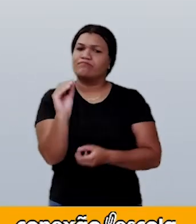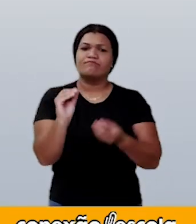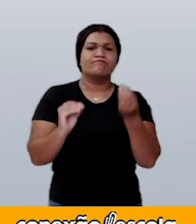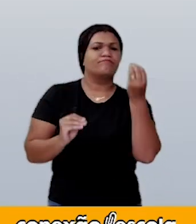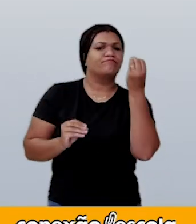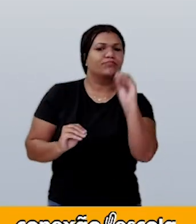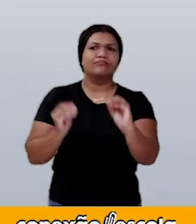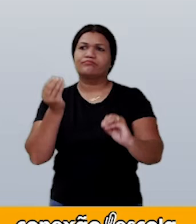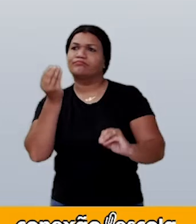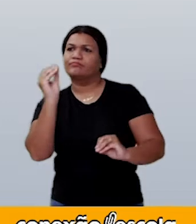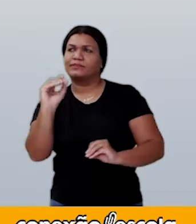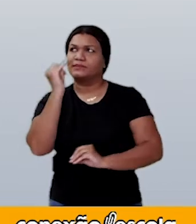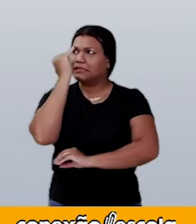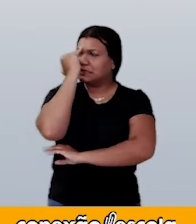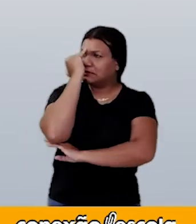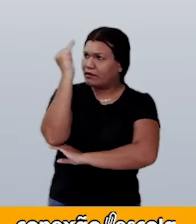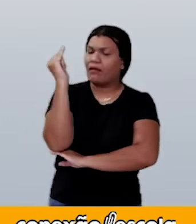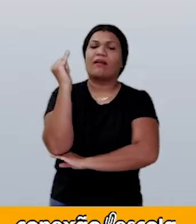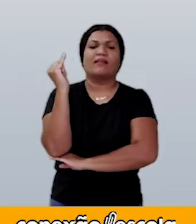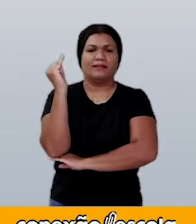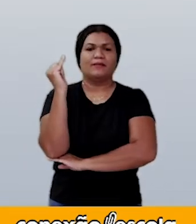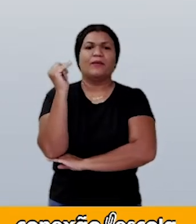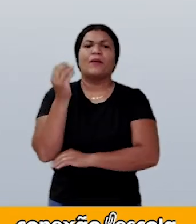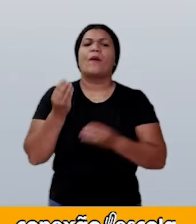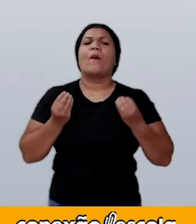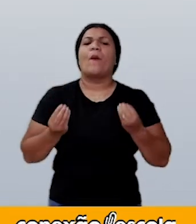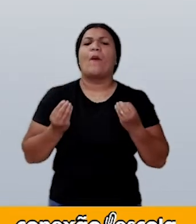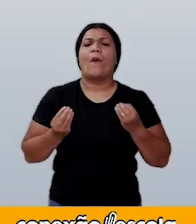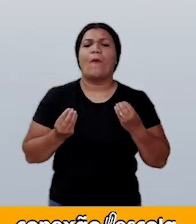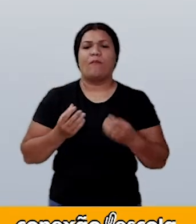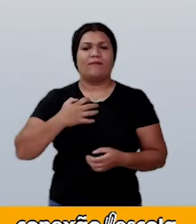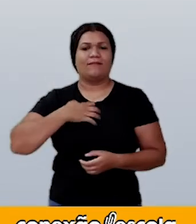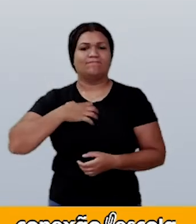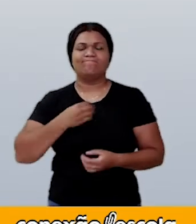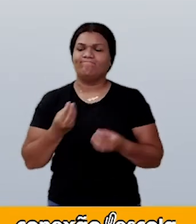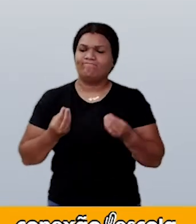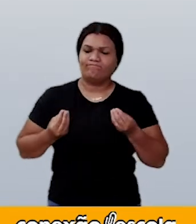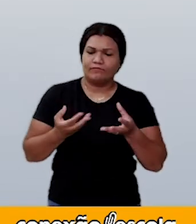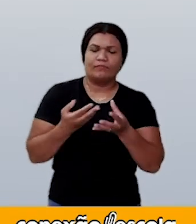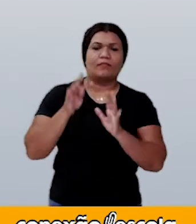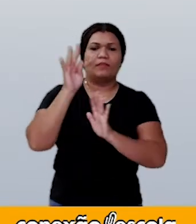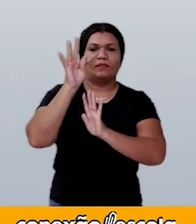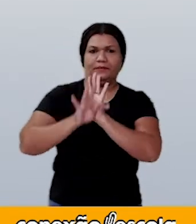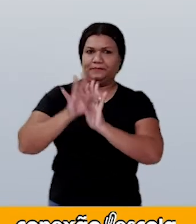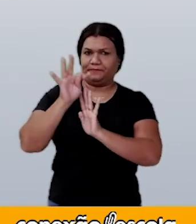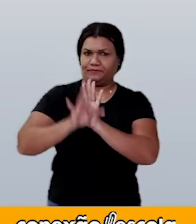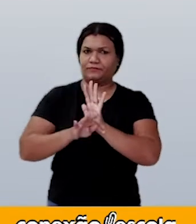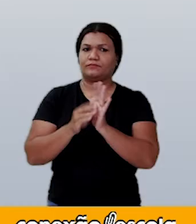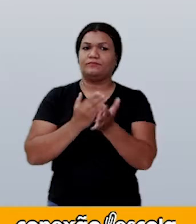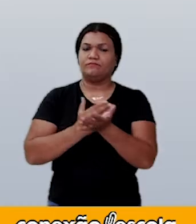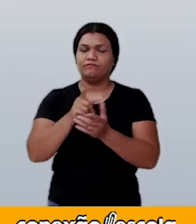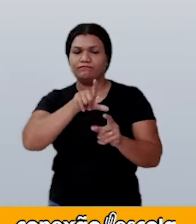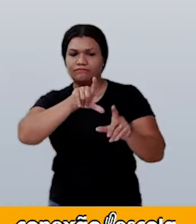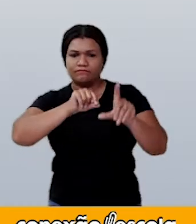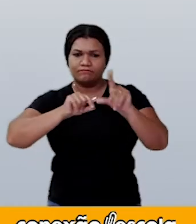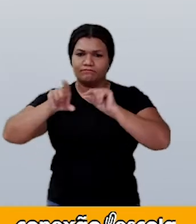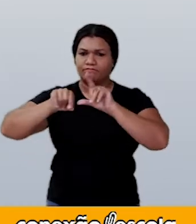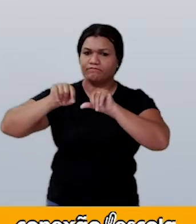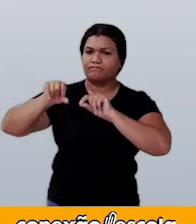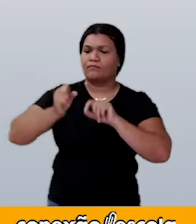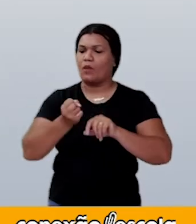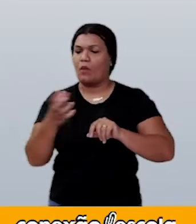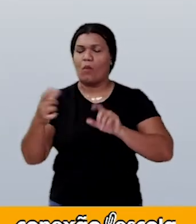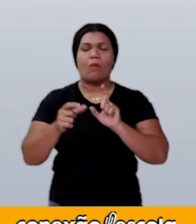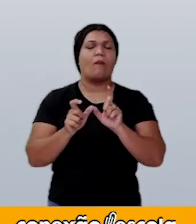acentuar uma ideia, um efeito de sentido que você quer causar no texto a partir da seleção de palavras